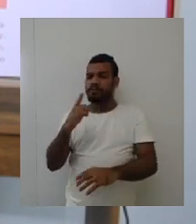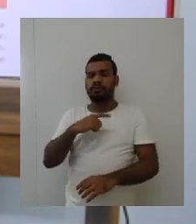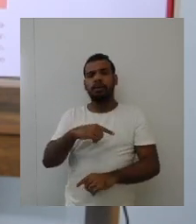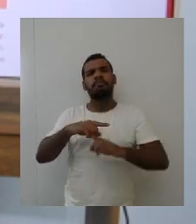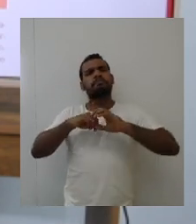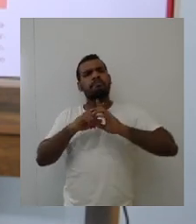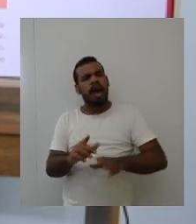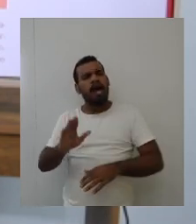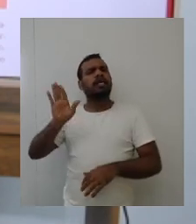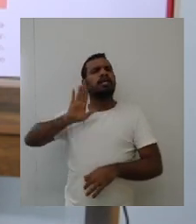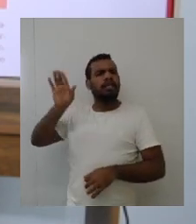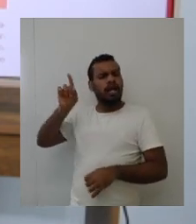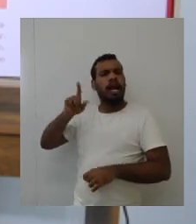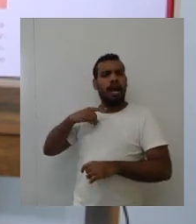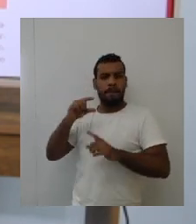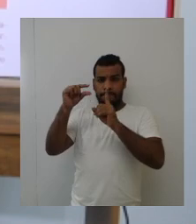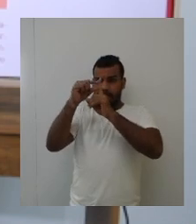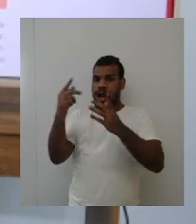escrita, né?